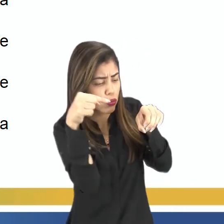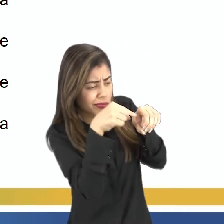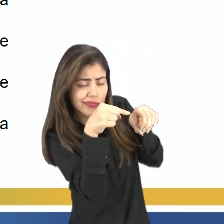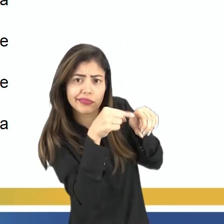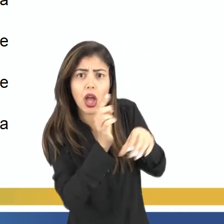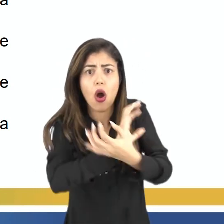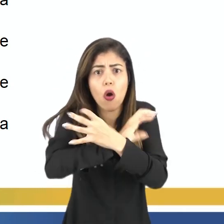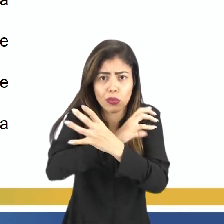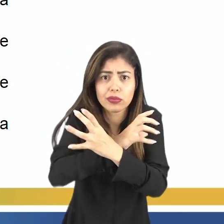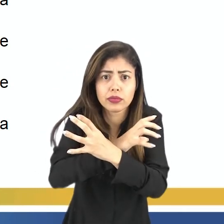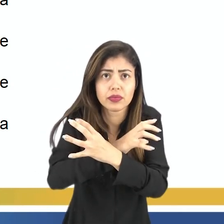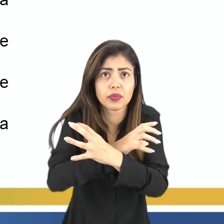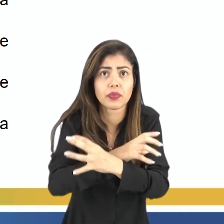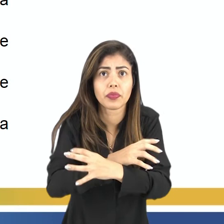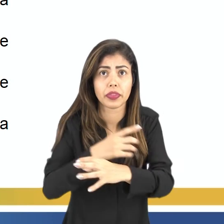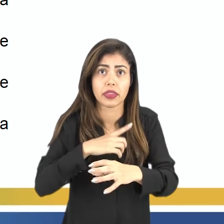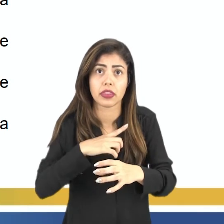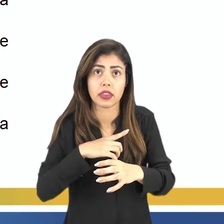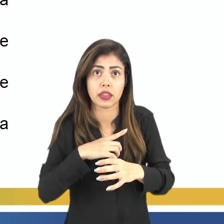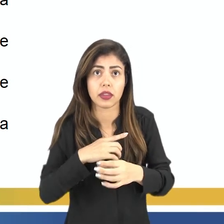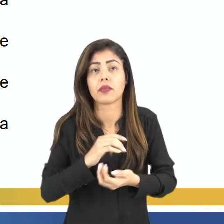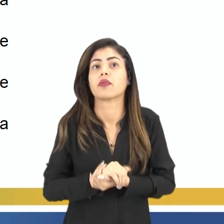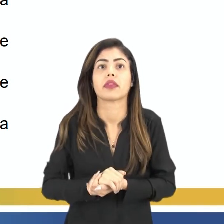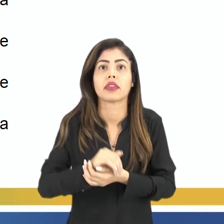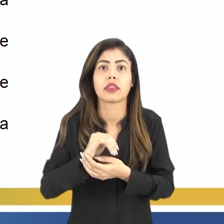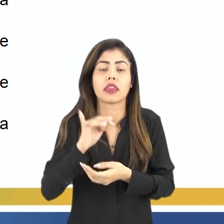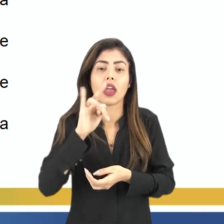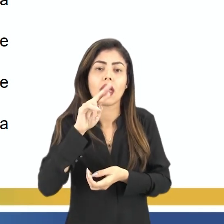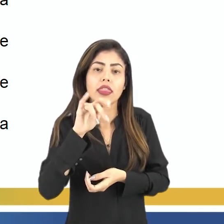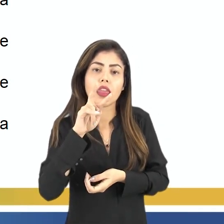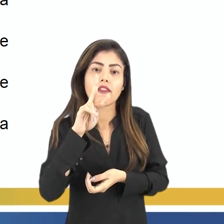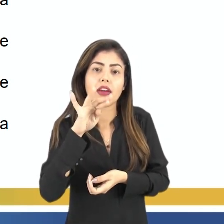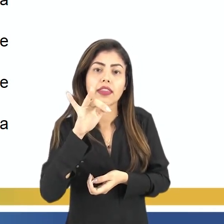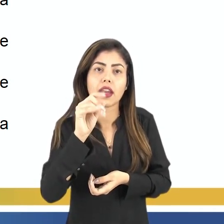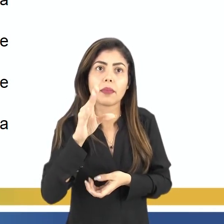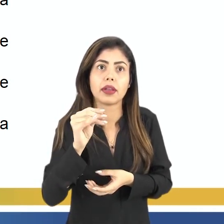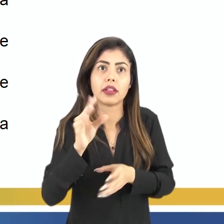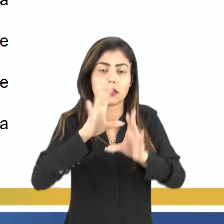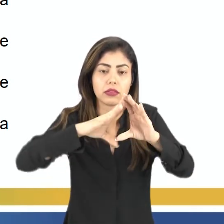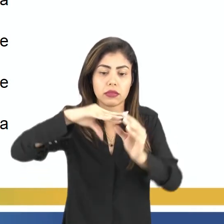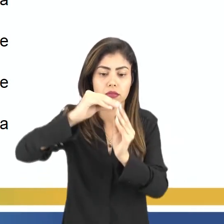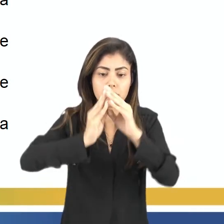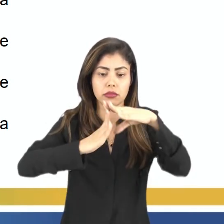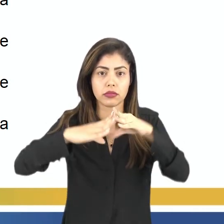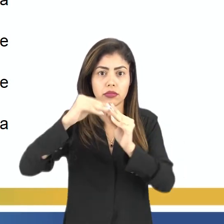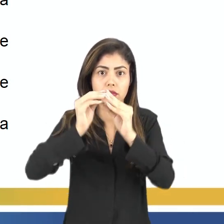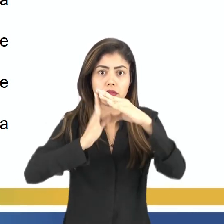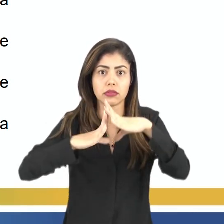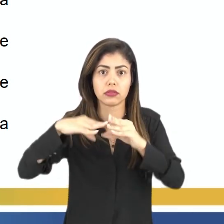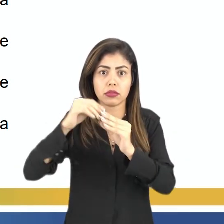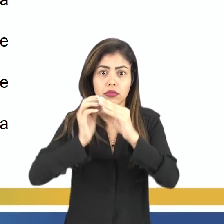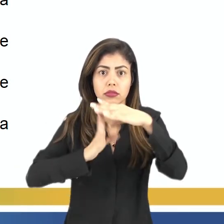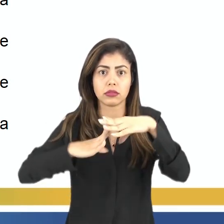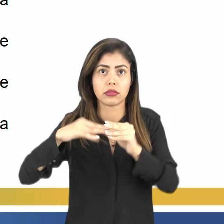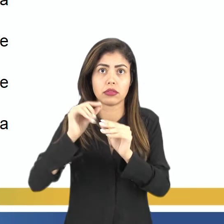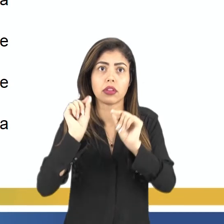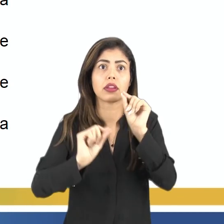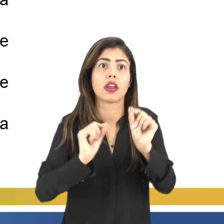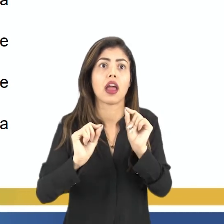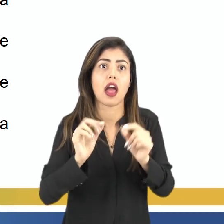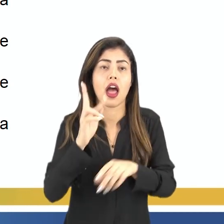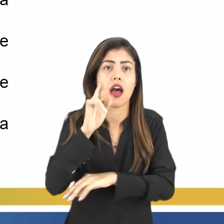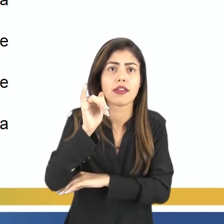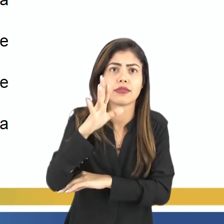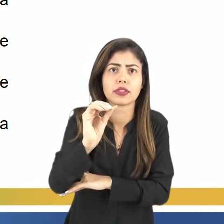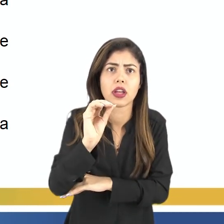núcleo, né, dos discos intervertebrais, eles são gelatinosos, eles não são ósseos. D. Tem a função